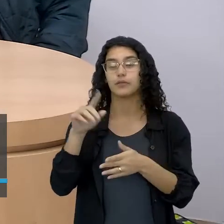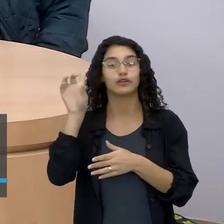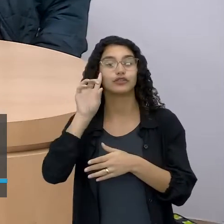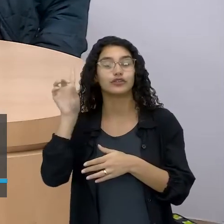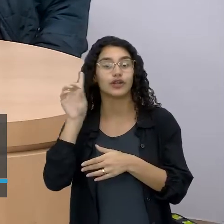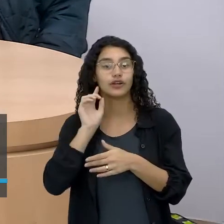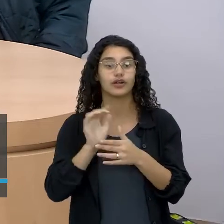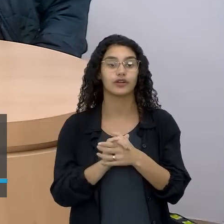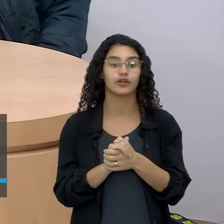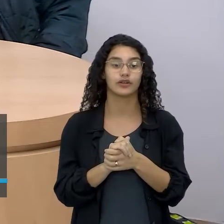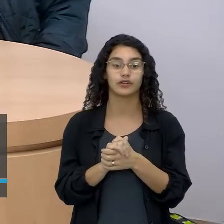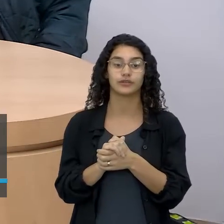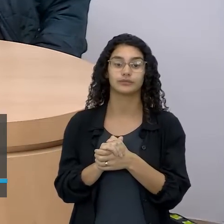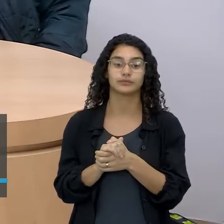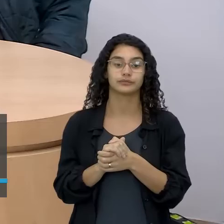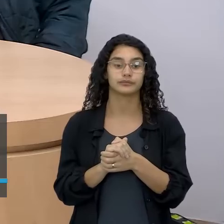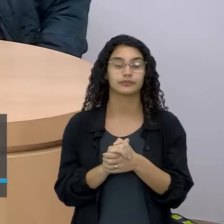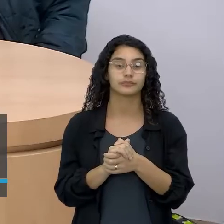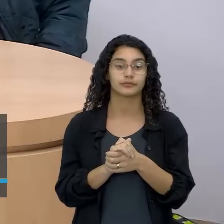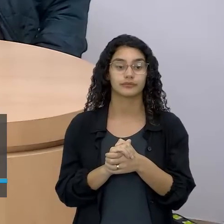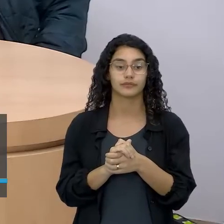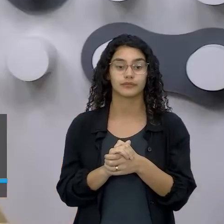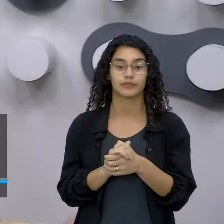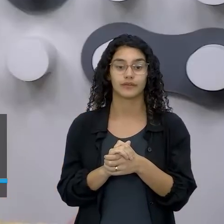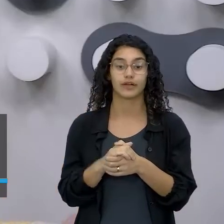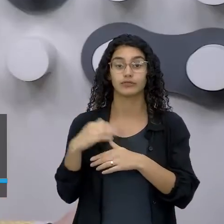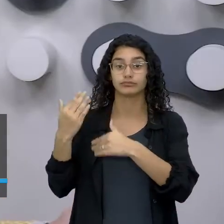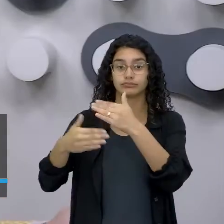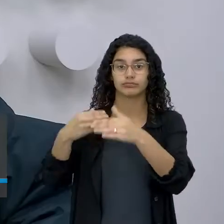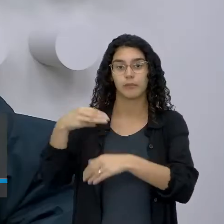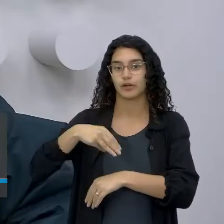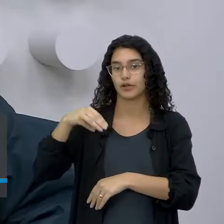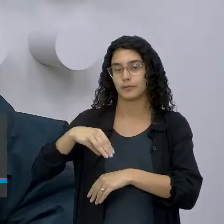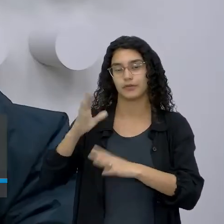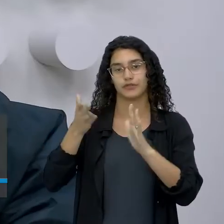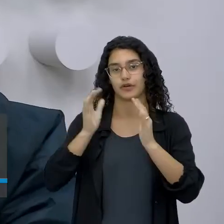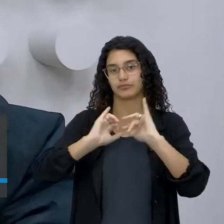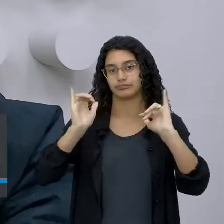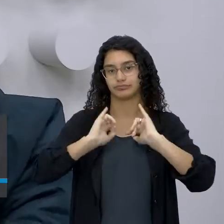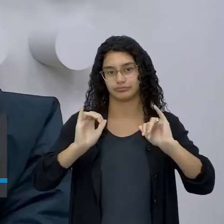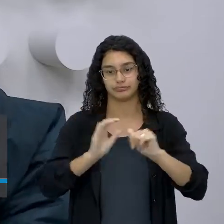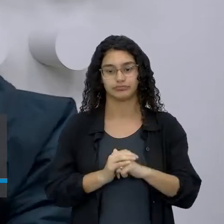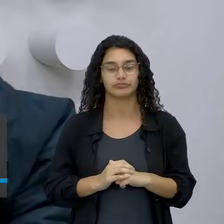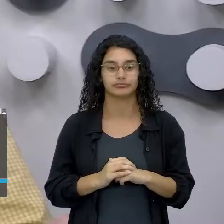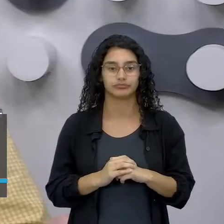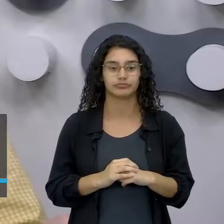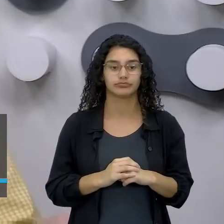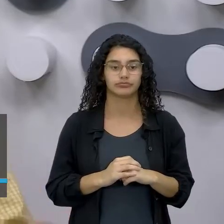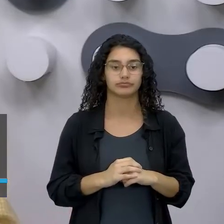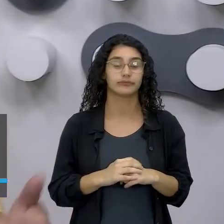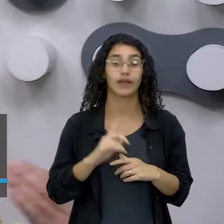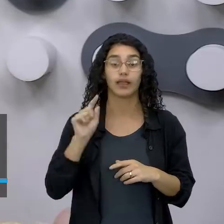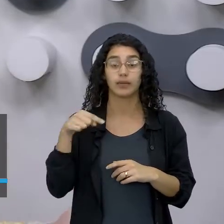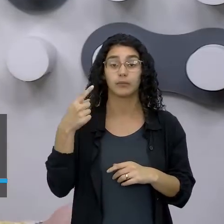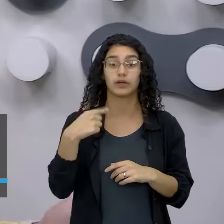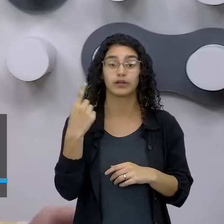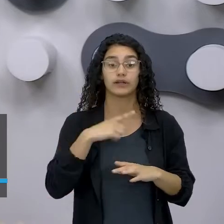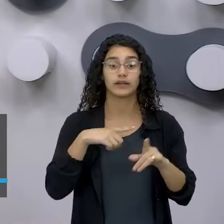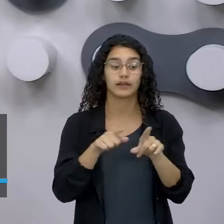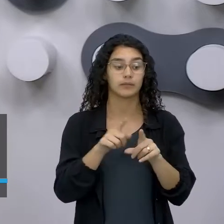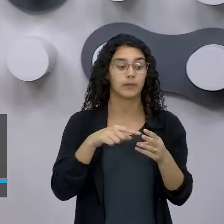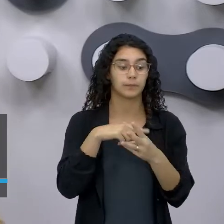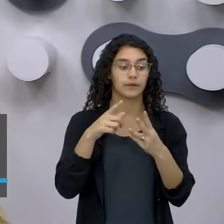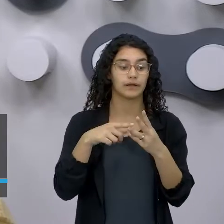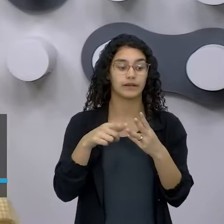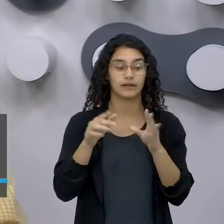diárias. Elas já são são praticamente de hora em hora. Minuto a minuto. É. Né? E depois a gente tem uma